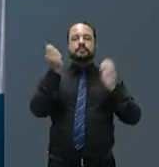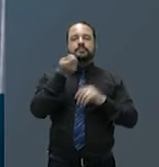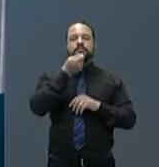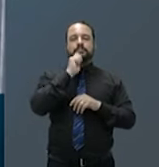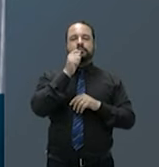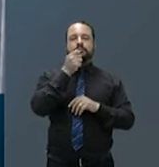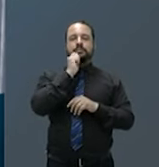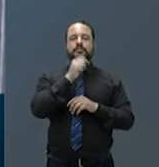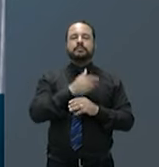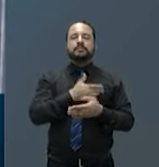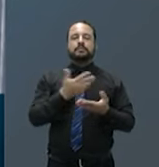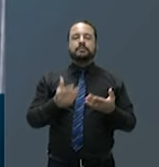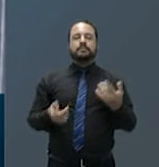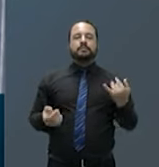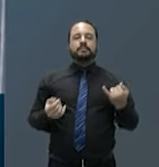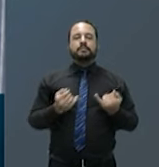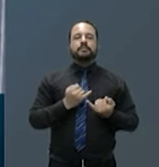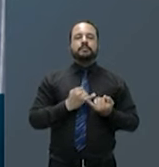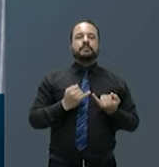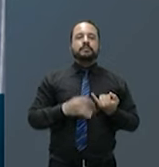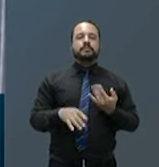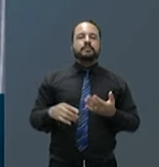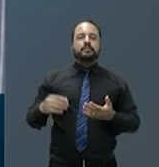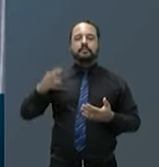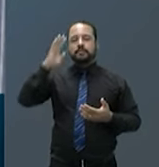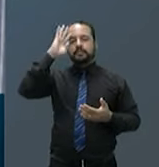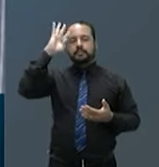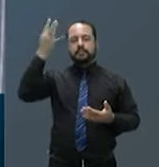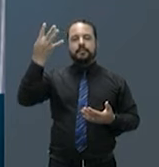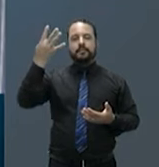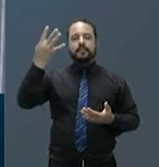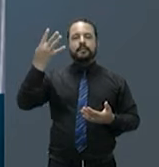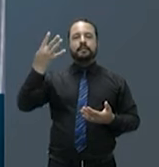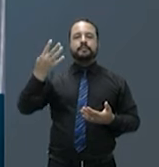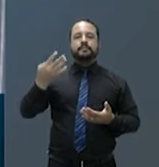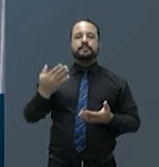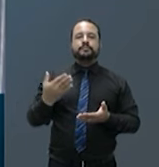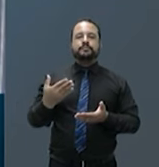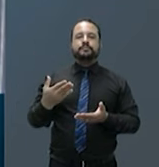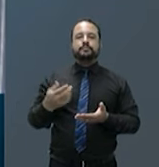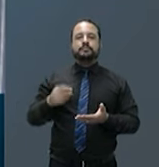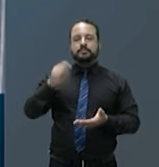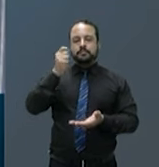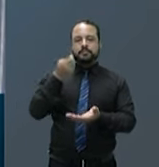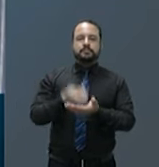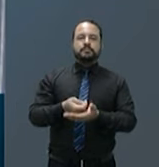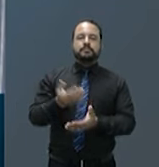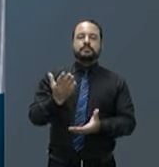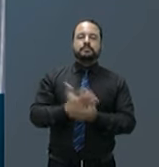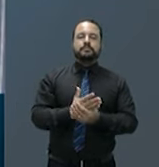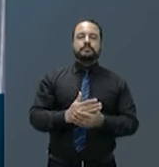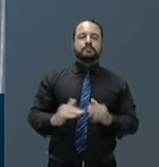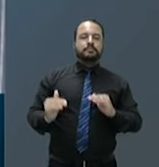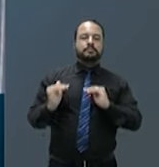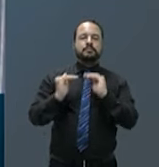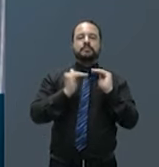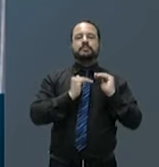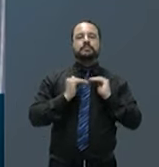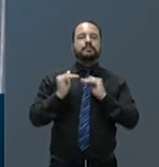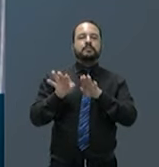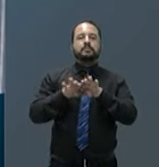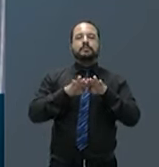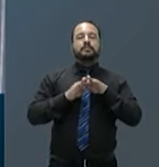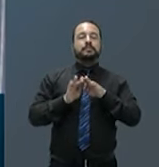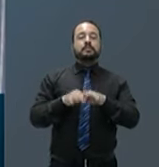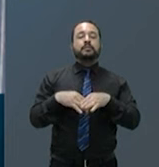de semelhança fática entre o acordo embargado e o acordo paradigma. De início, anote-se que a